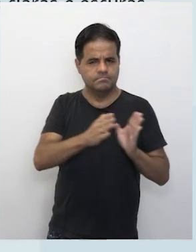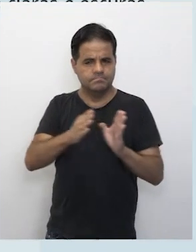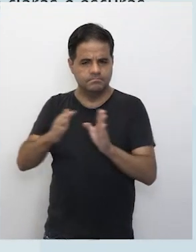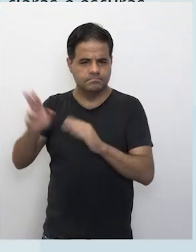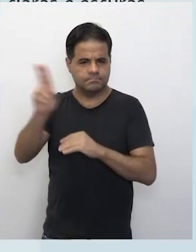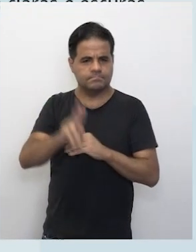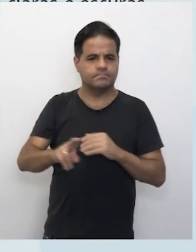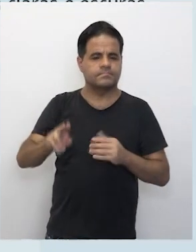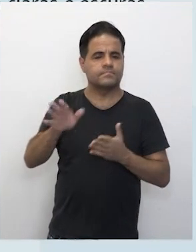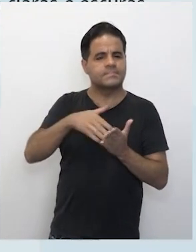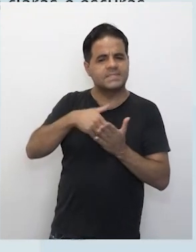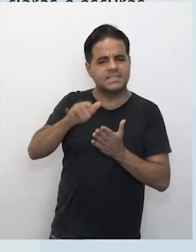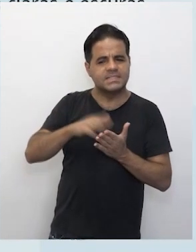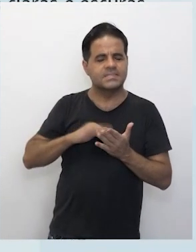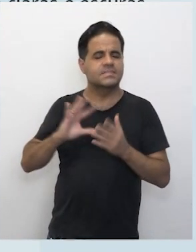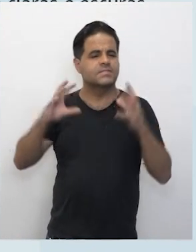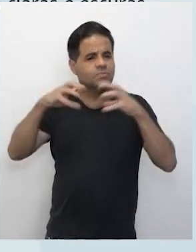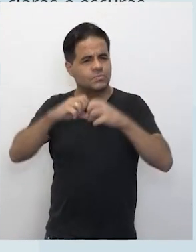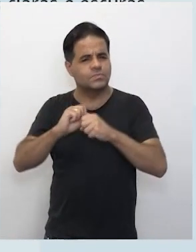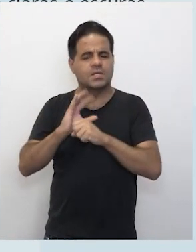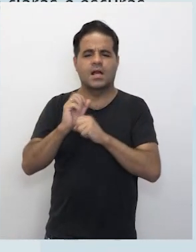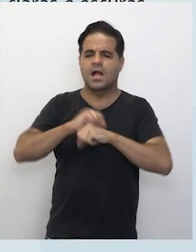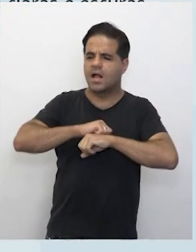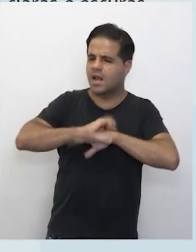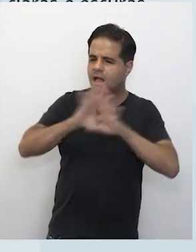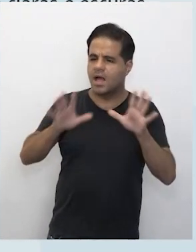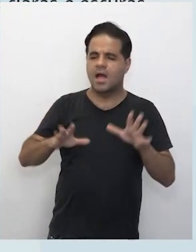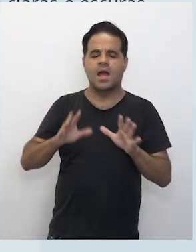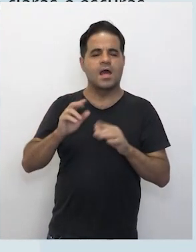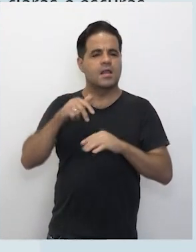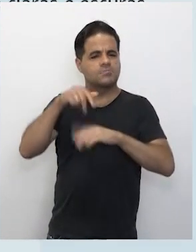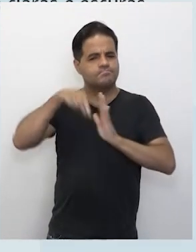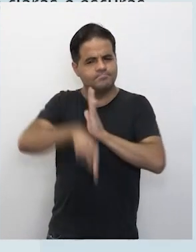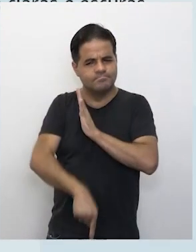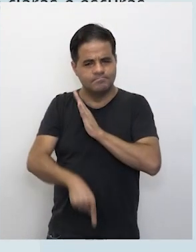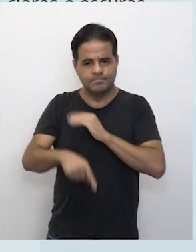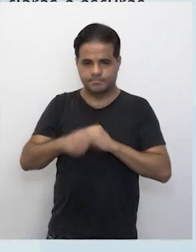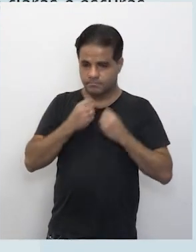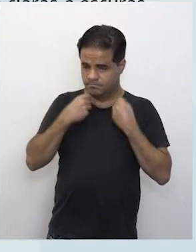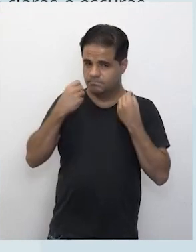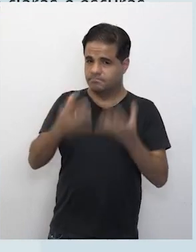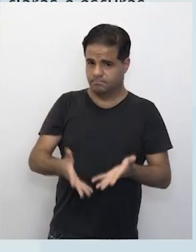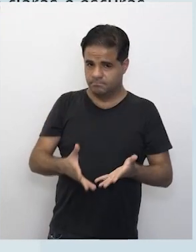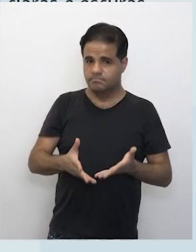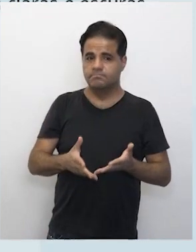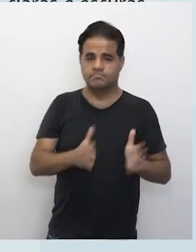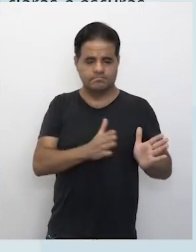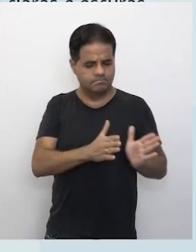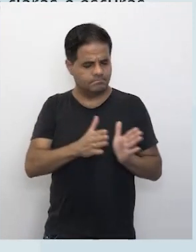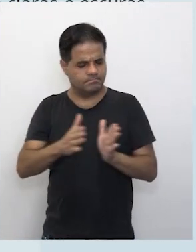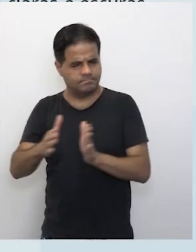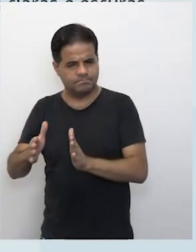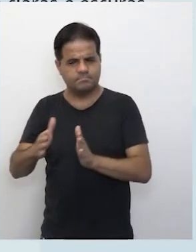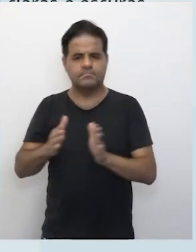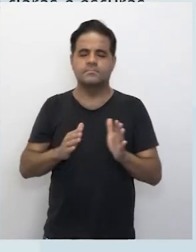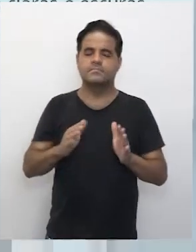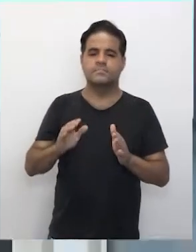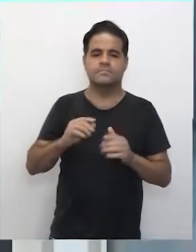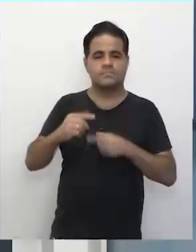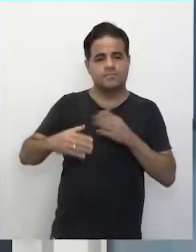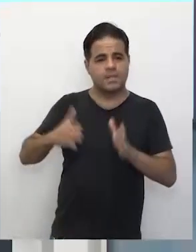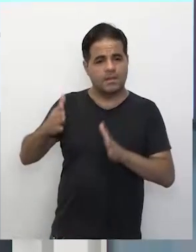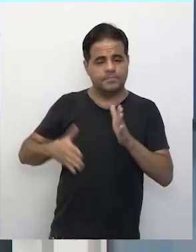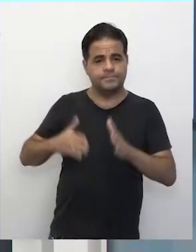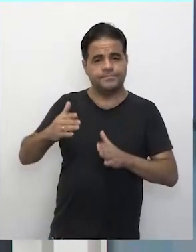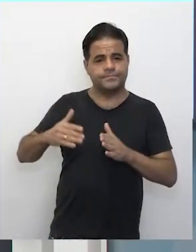utilizando tintas claras e escuras para dar essa impressão de profundidade, né? Inclusive, foi durante o período do Renascimento que